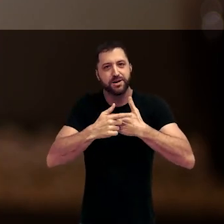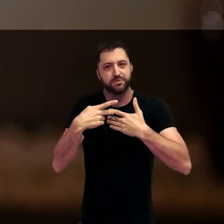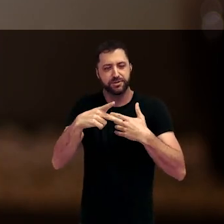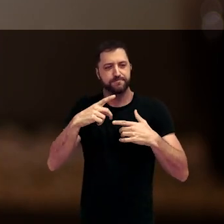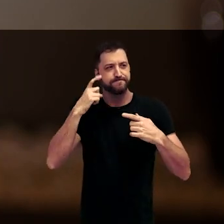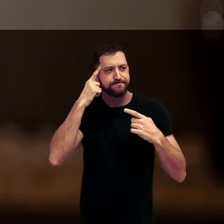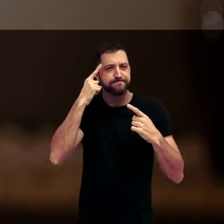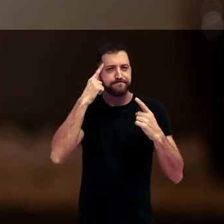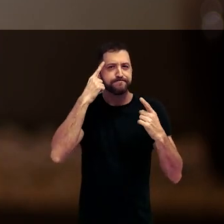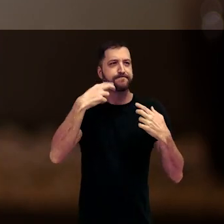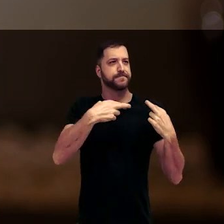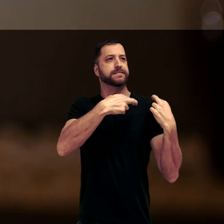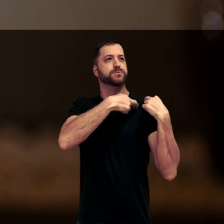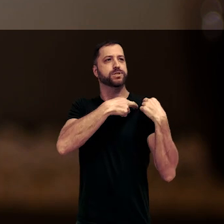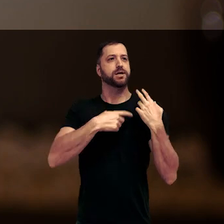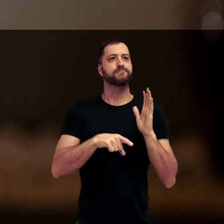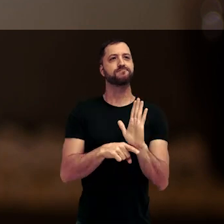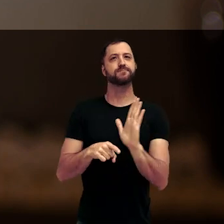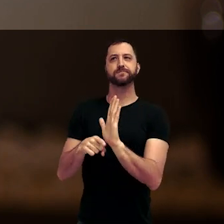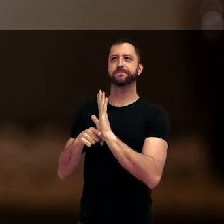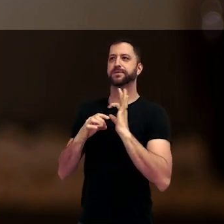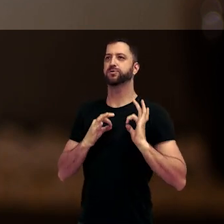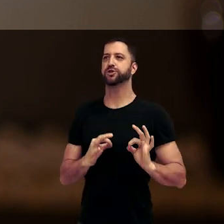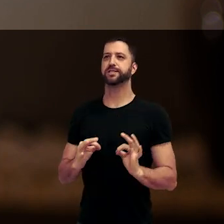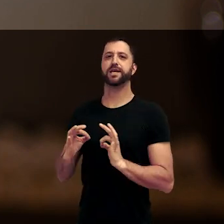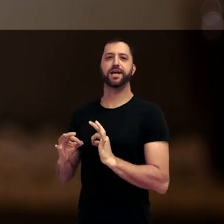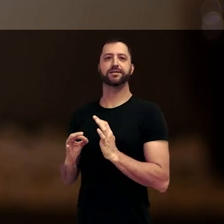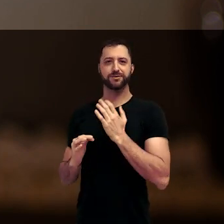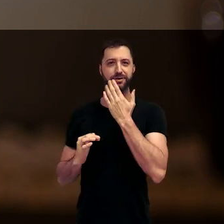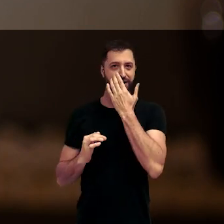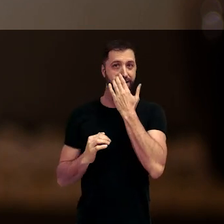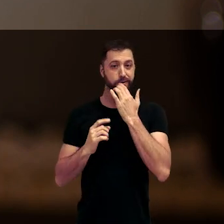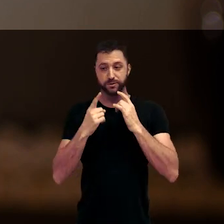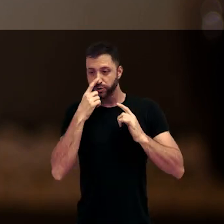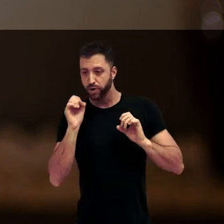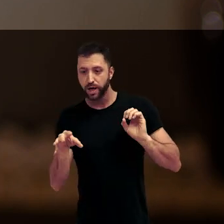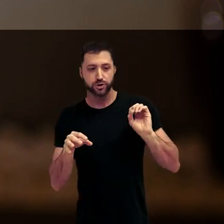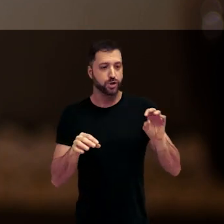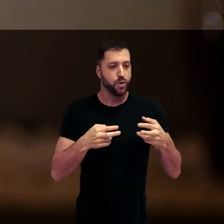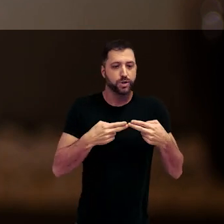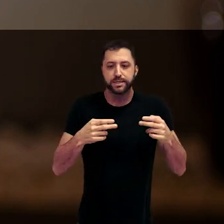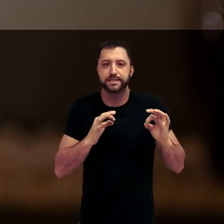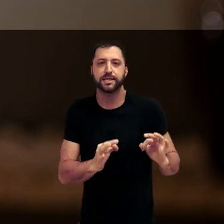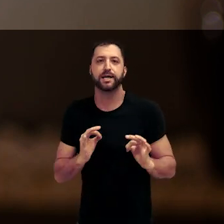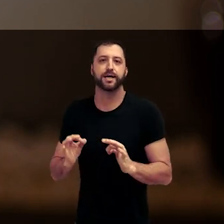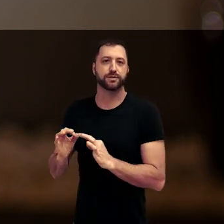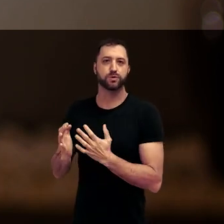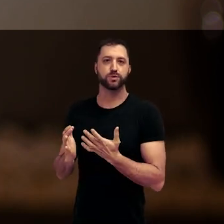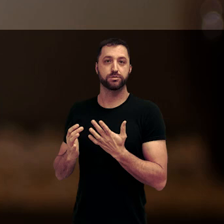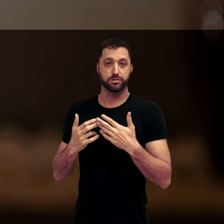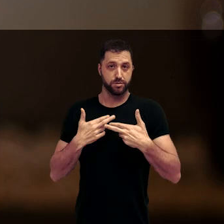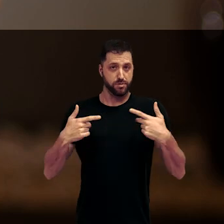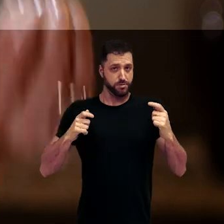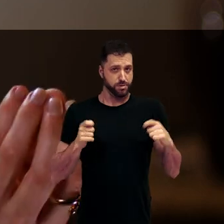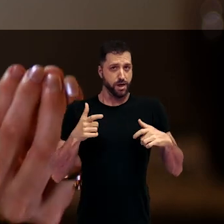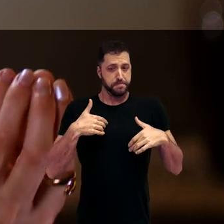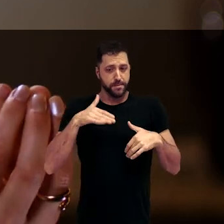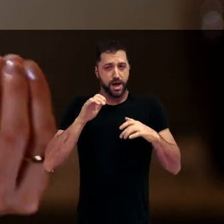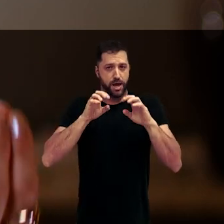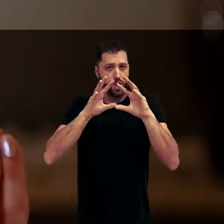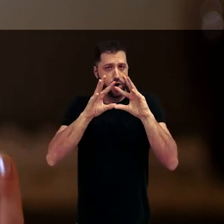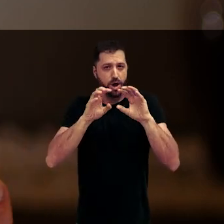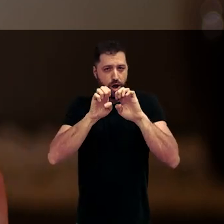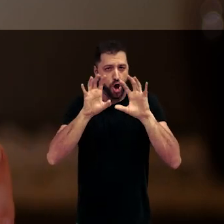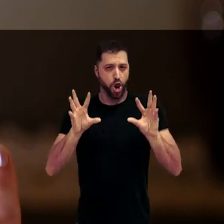é você ocupar o seu lugar, se preocupar com aquilo que você gera, fazer a escolha correta. Se eu posso comprar